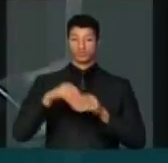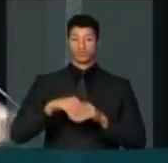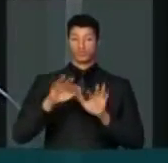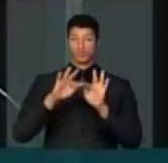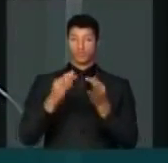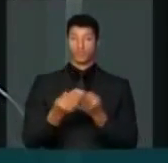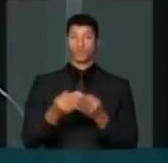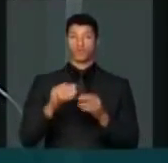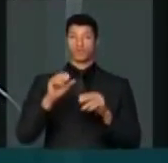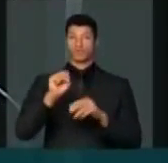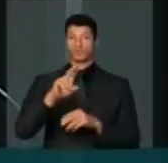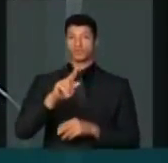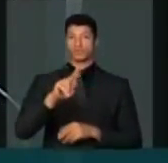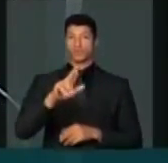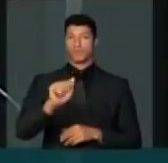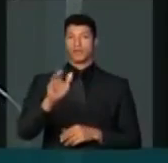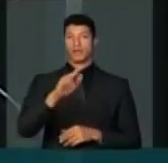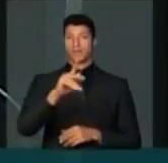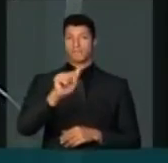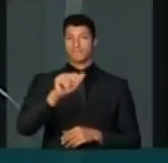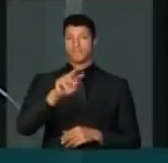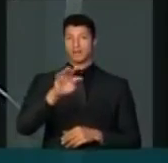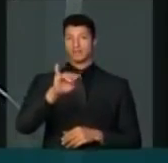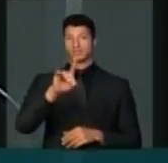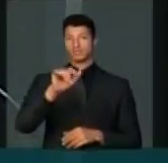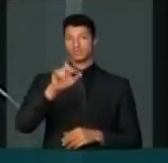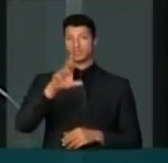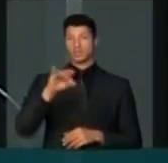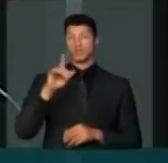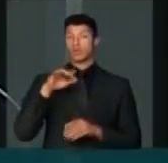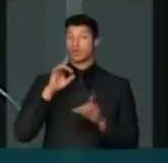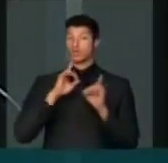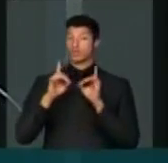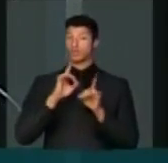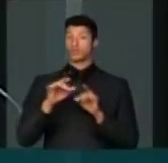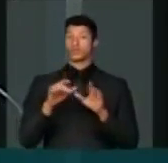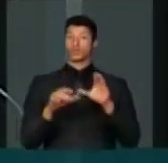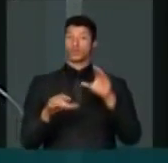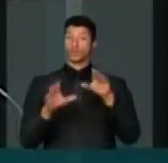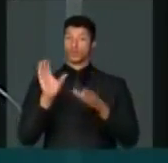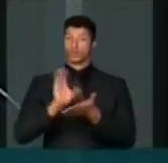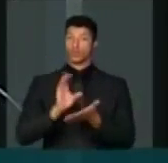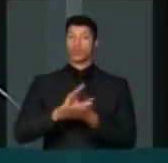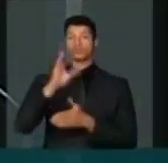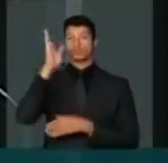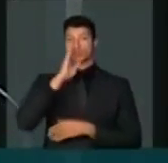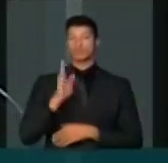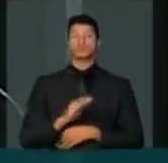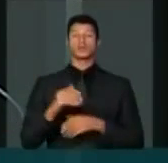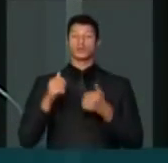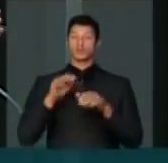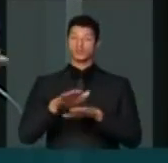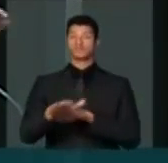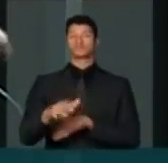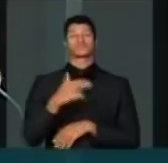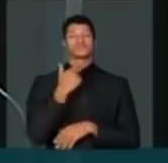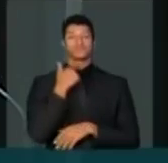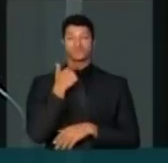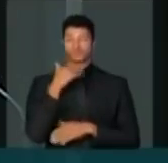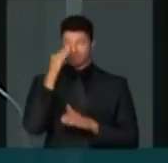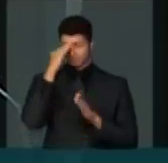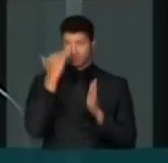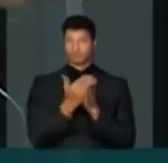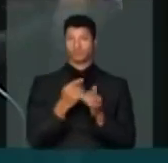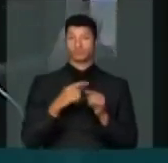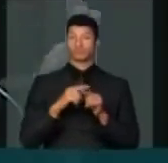fóruns suprapartidários. É o discurso de que o Código Nacional de Trânsito não deve ser